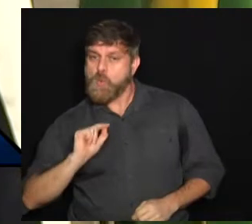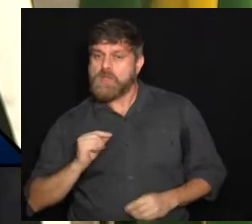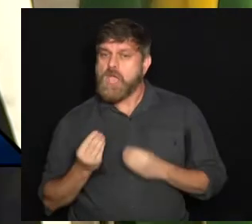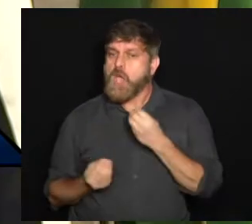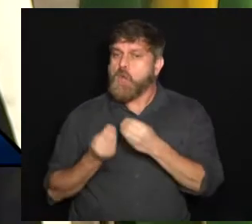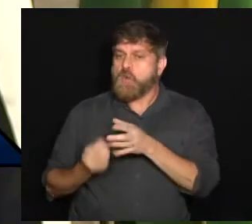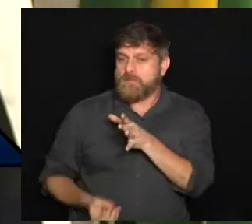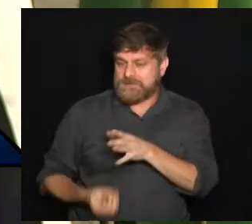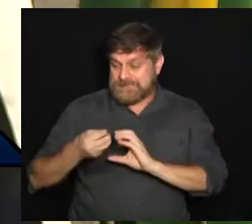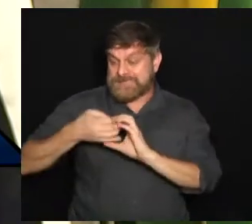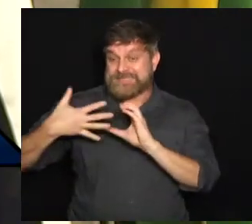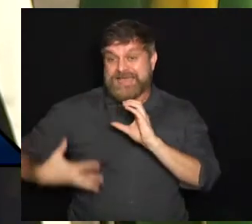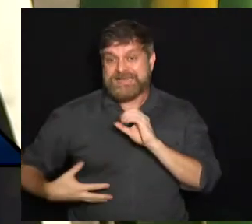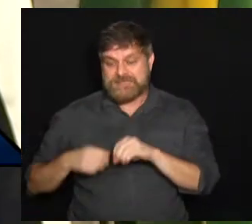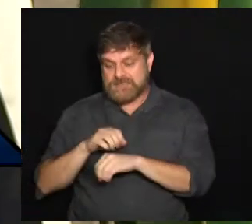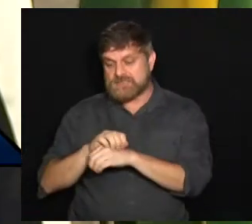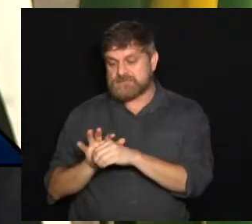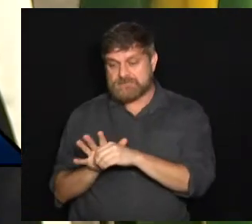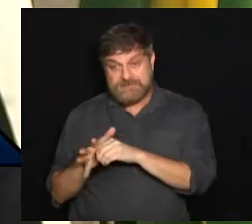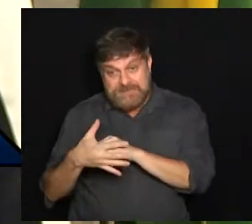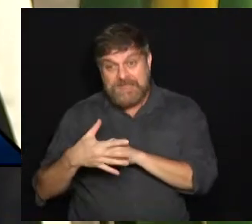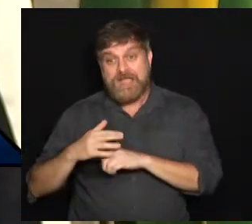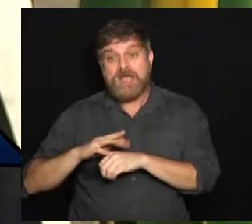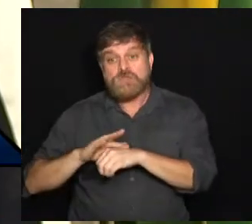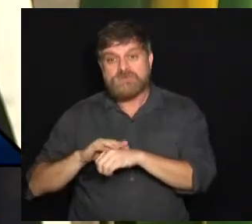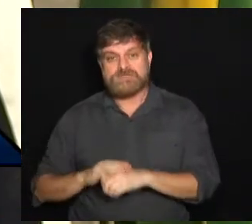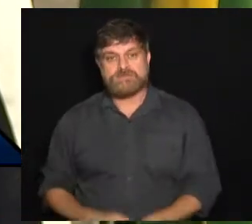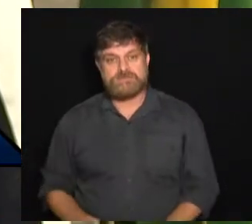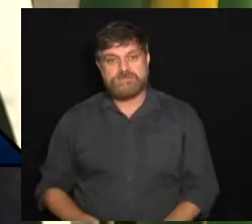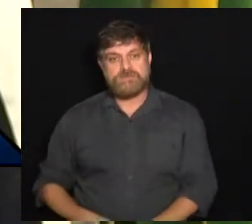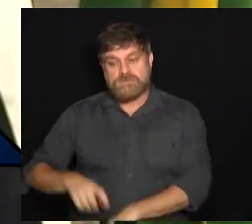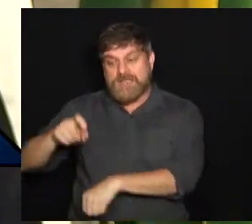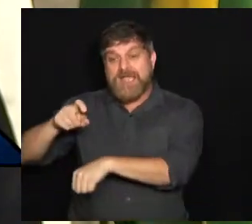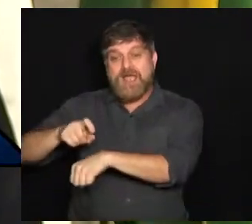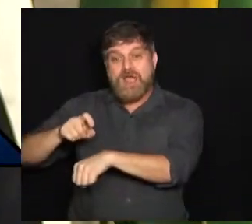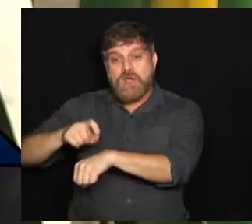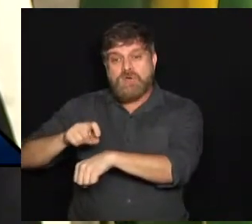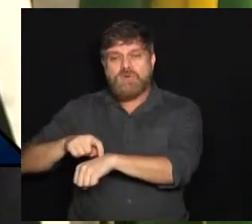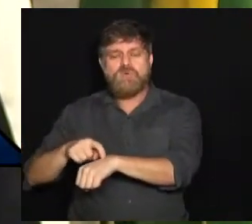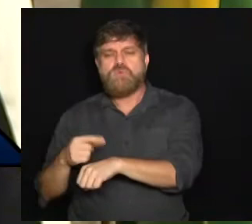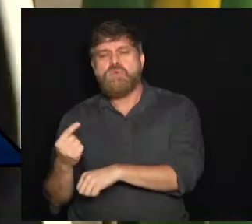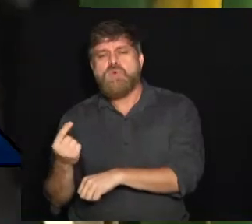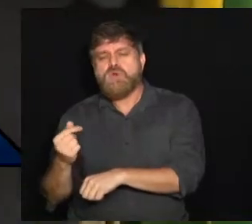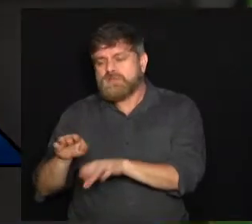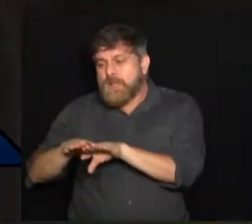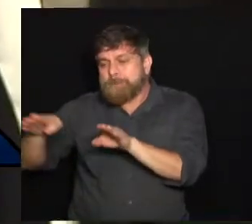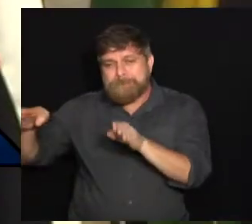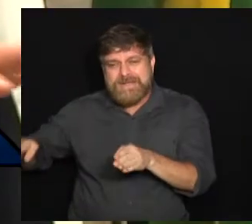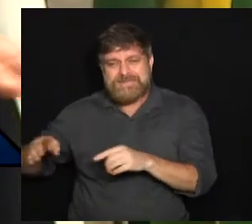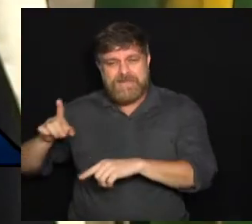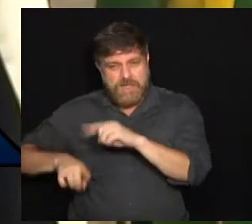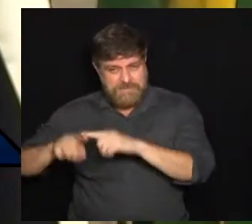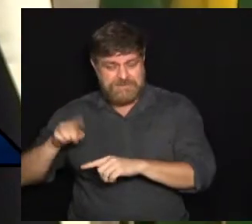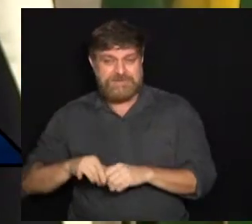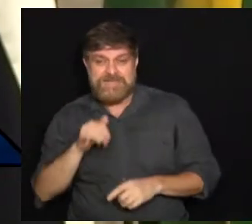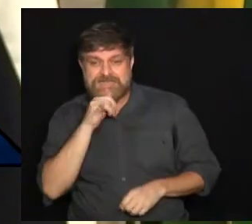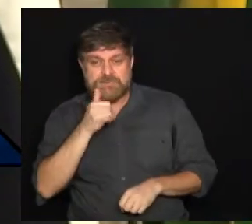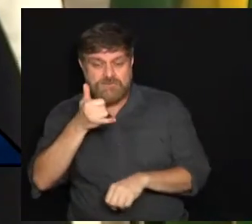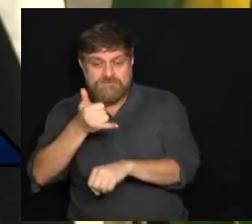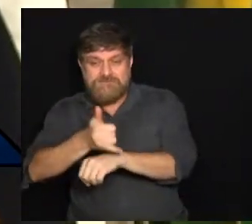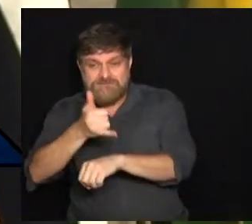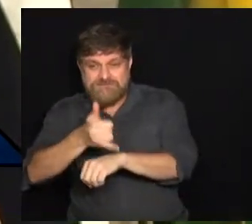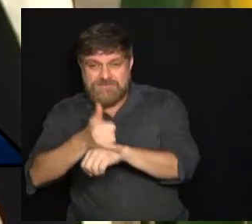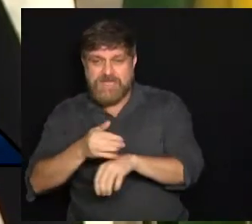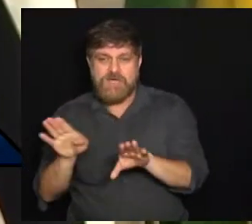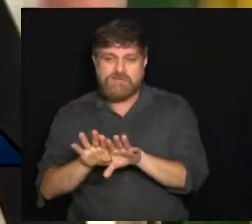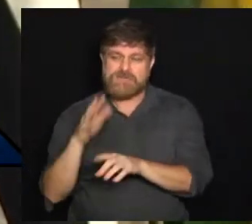isolados ou combinados. A questão de quanto tempo o vírus vive nas superfícies varia conforme o material. Em metais, e varia também com